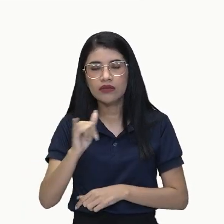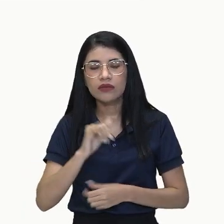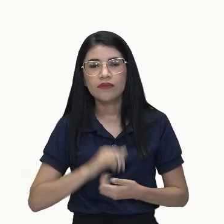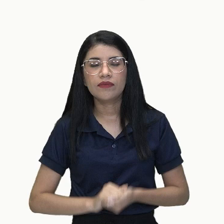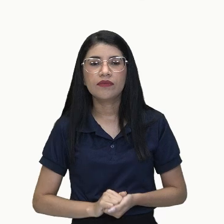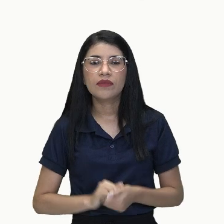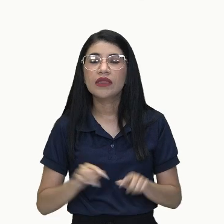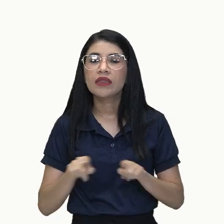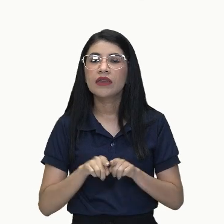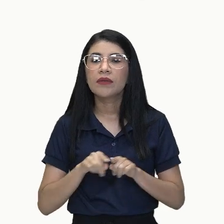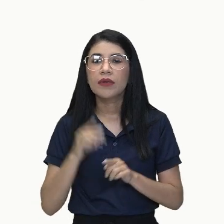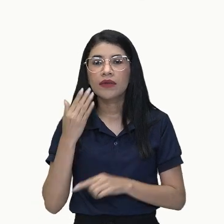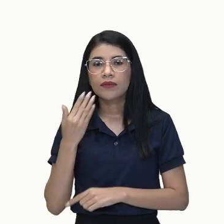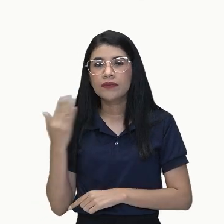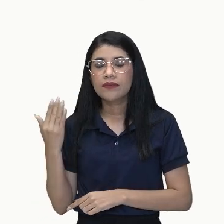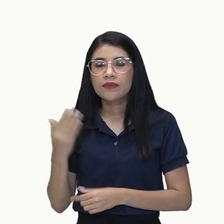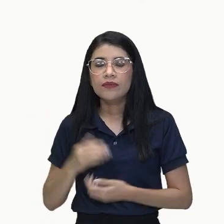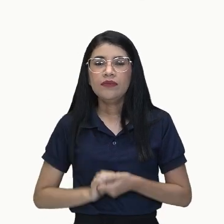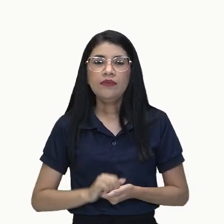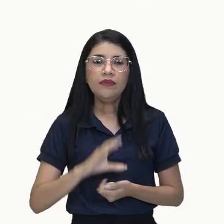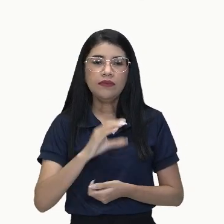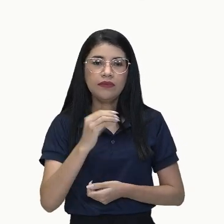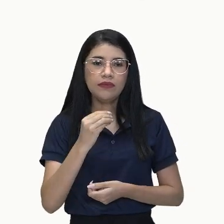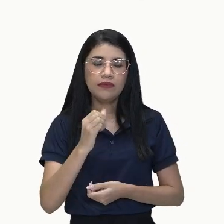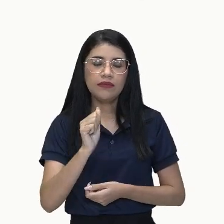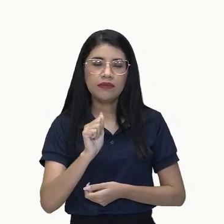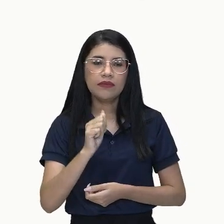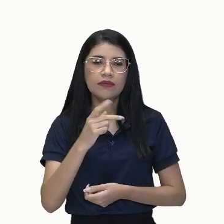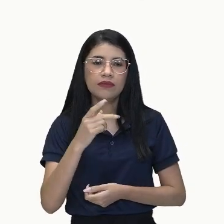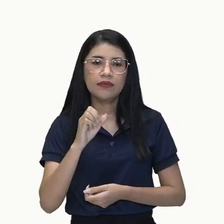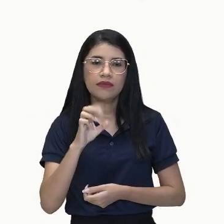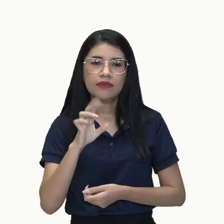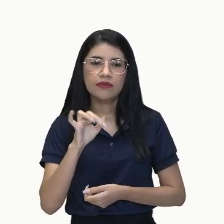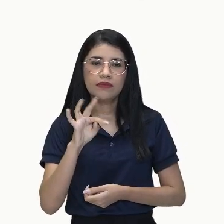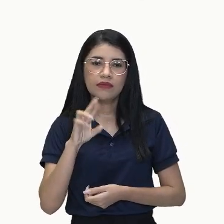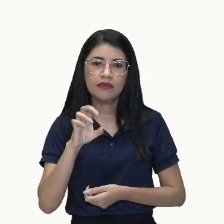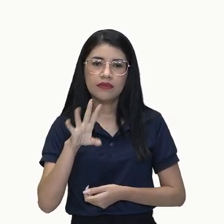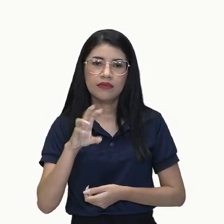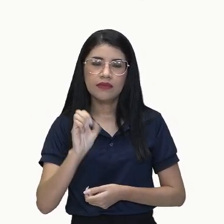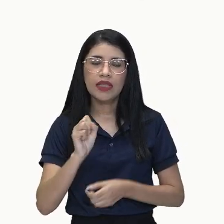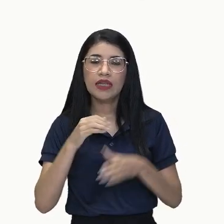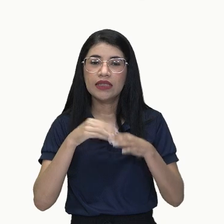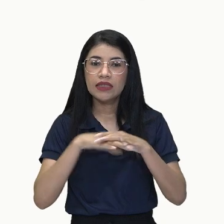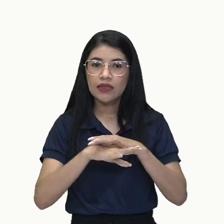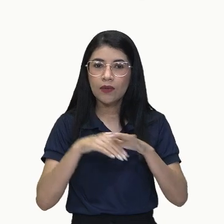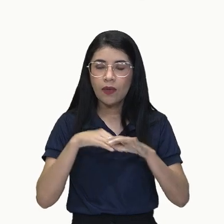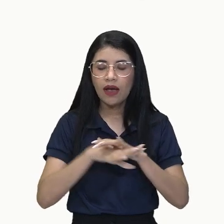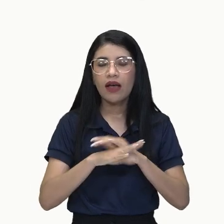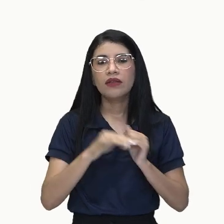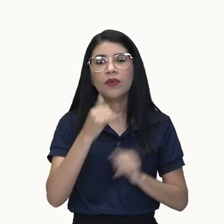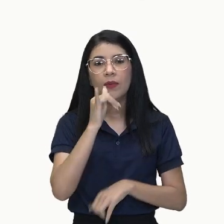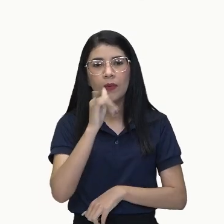Temos aí um exemplo, os capacitores, que armazenam energia elétrica